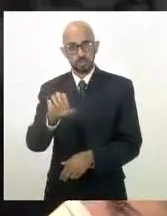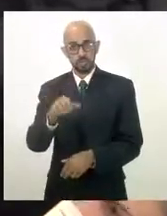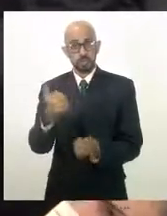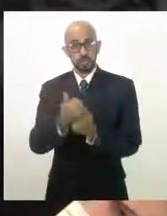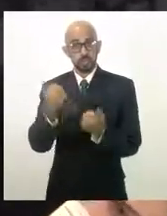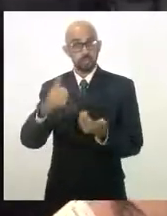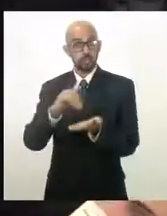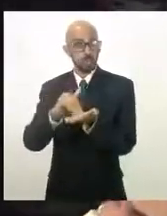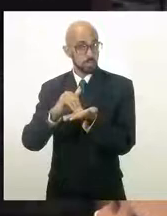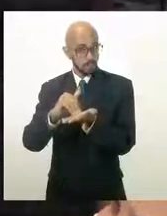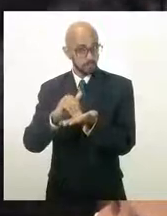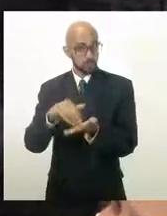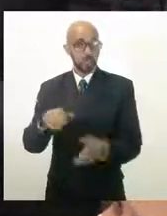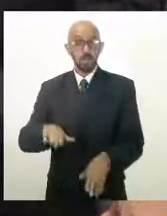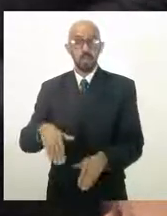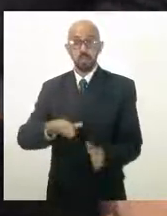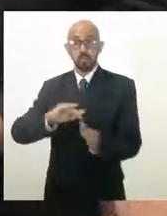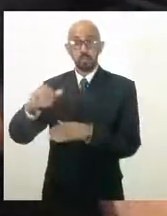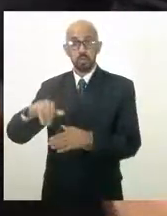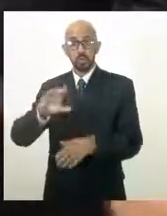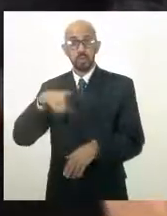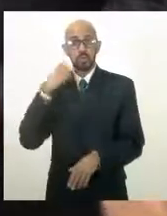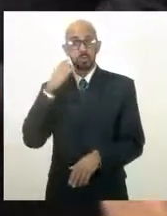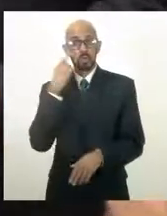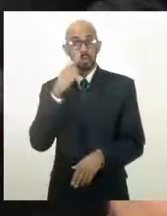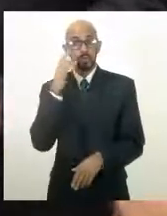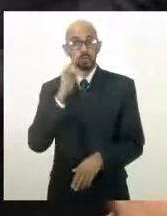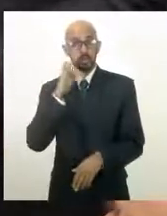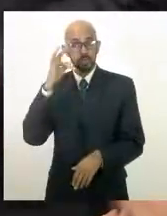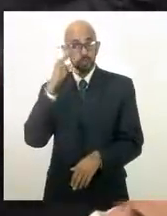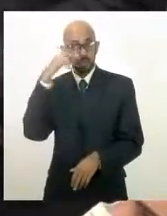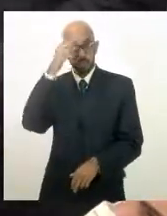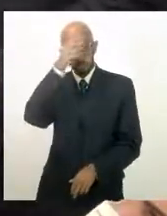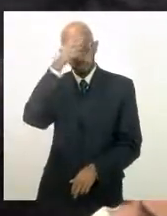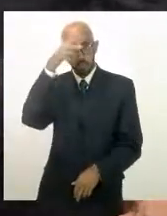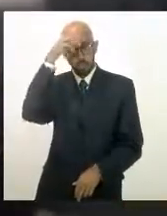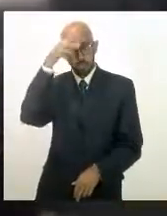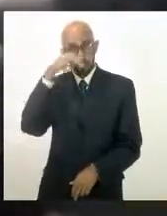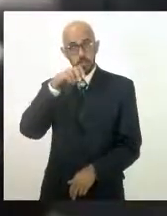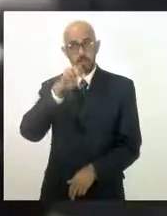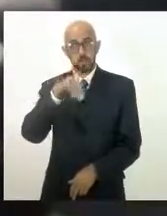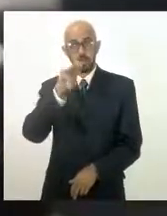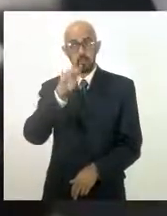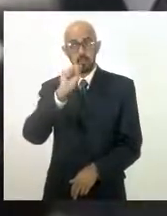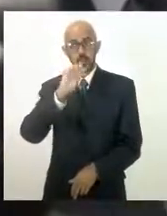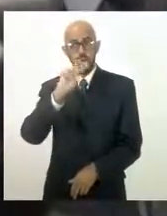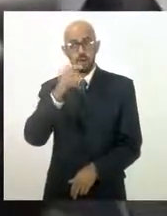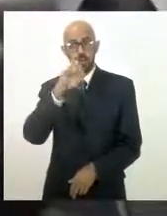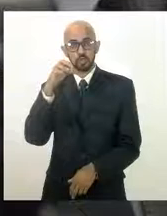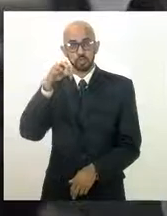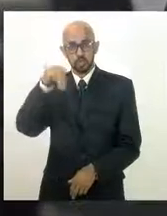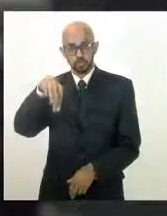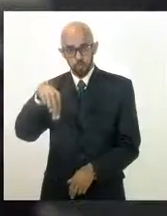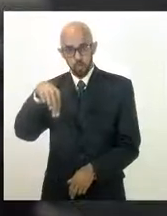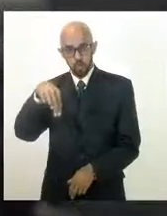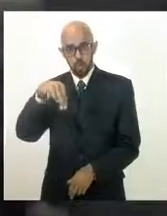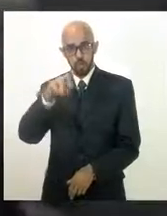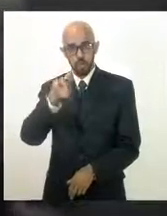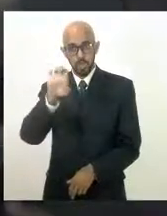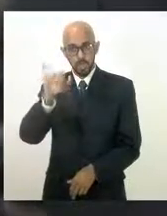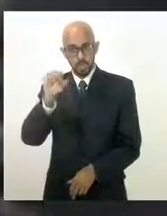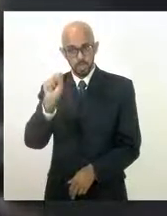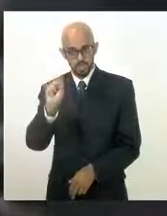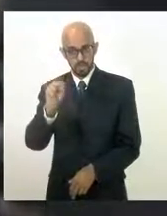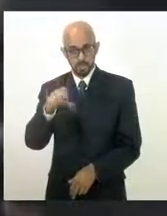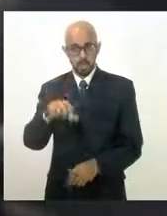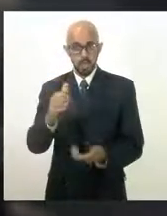Deputado federal, prefeito, Washington Reis, a esposa do nosso